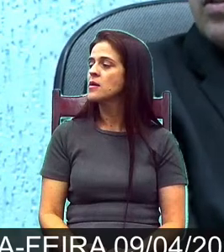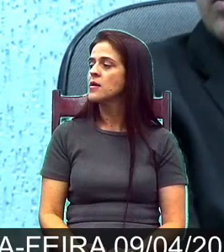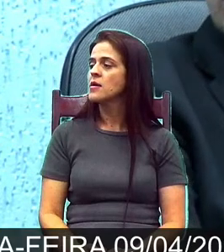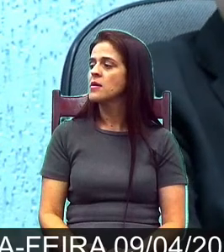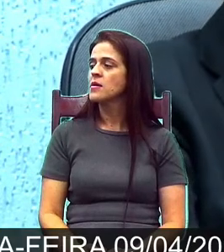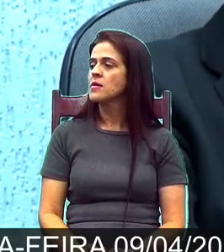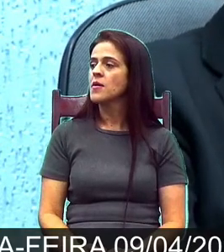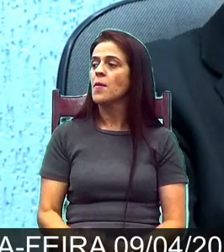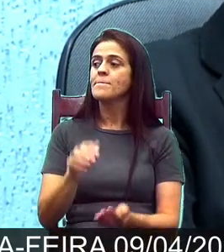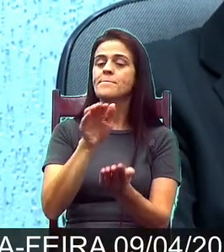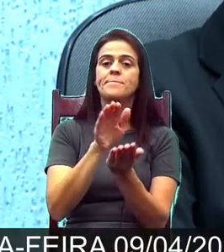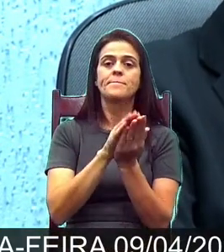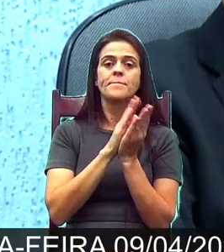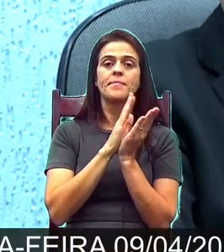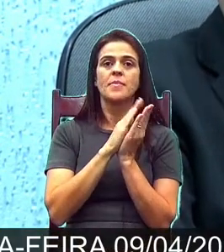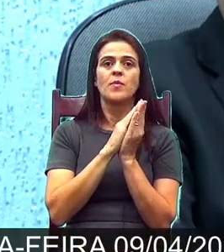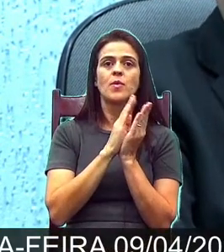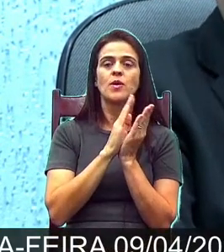Em socorro não está, não.